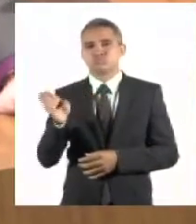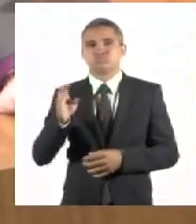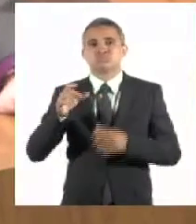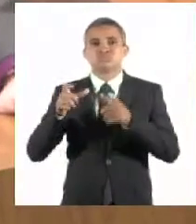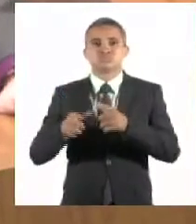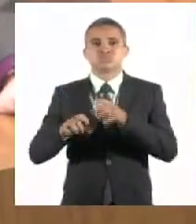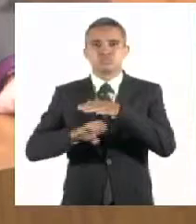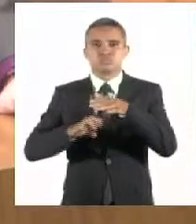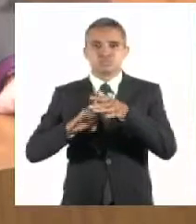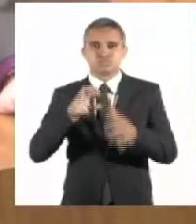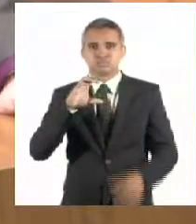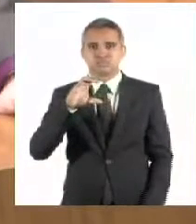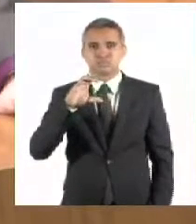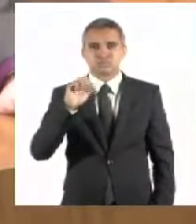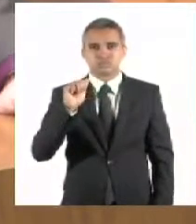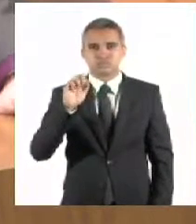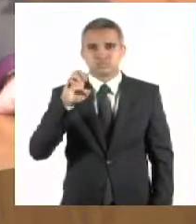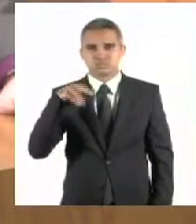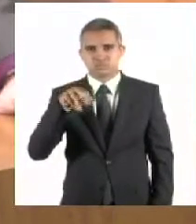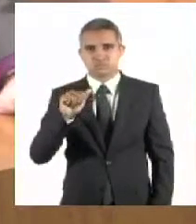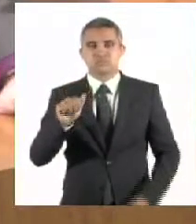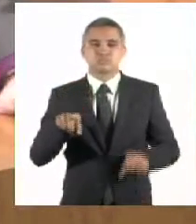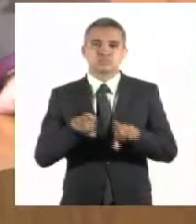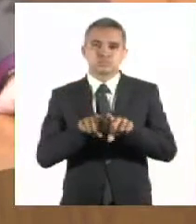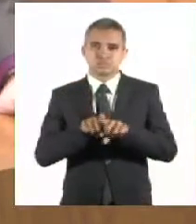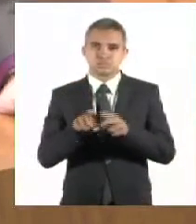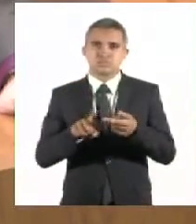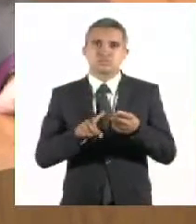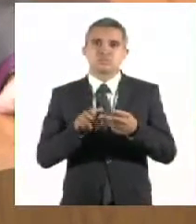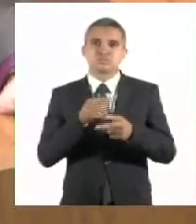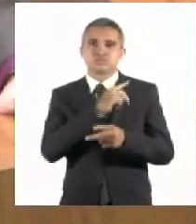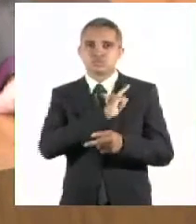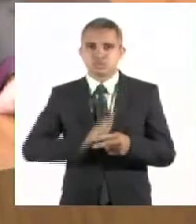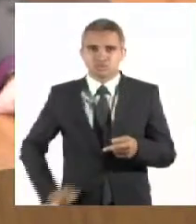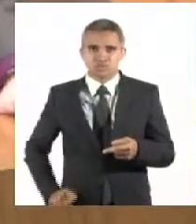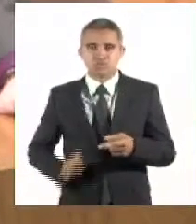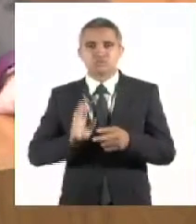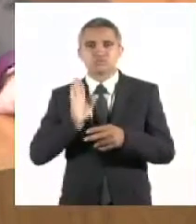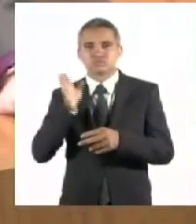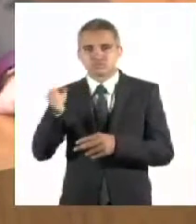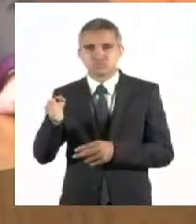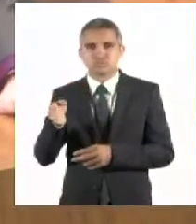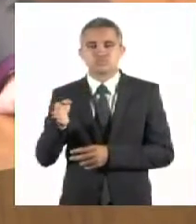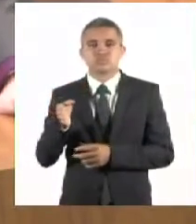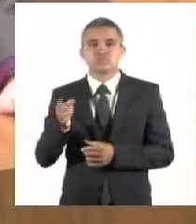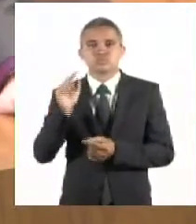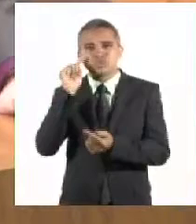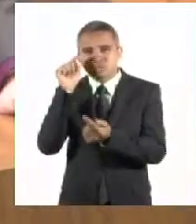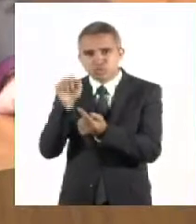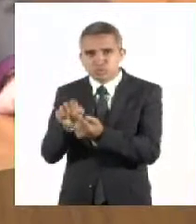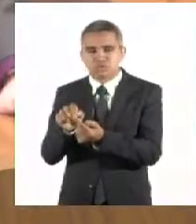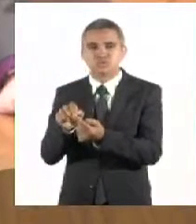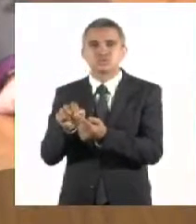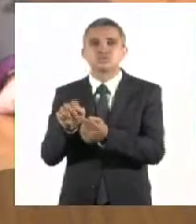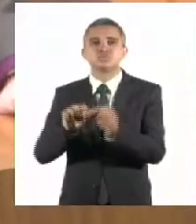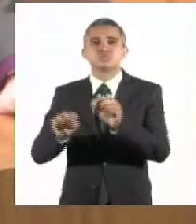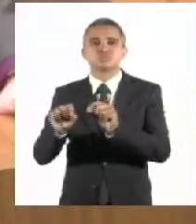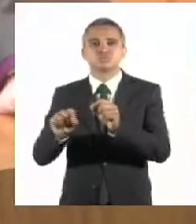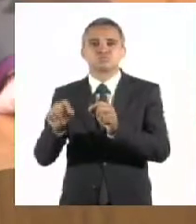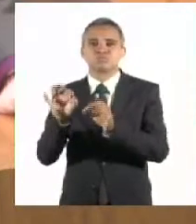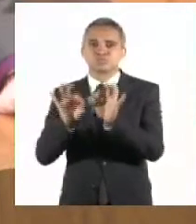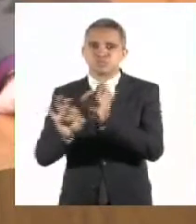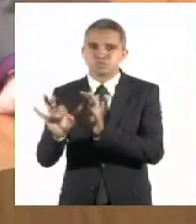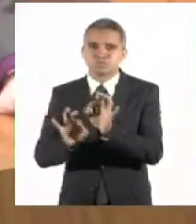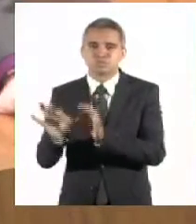me dirigi a setores do governo, com o objetivo de solucionar este